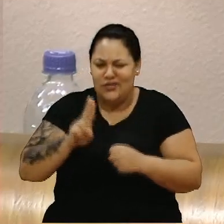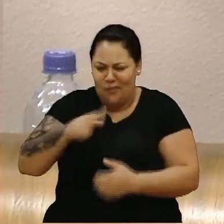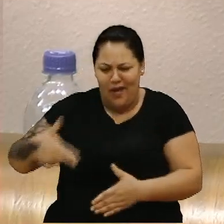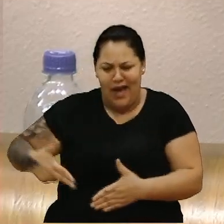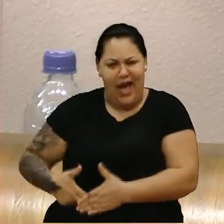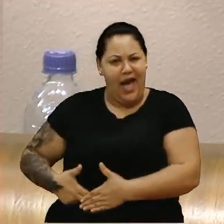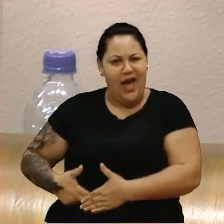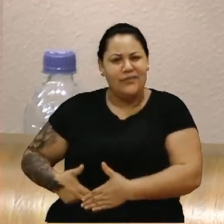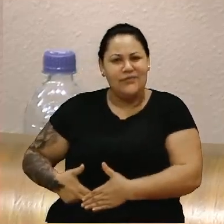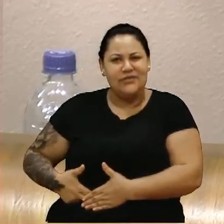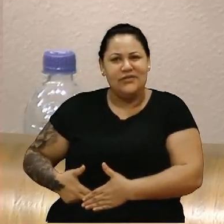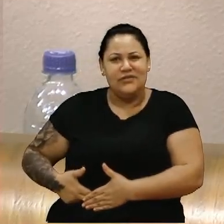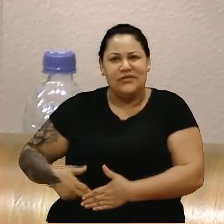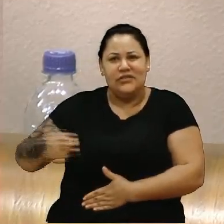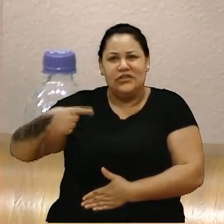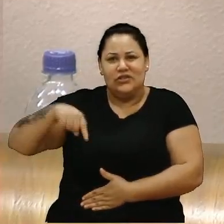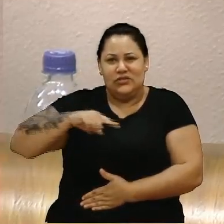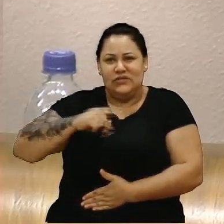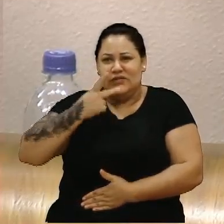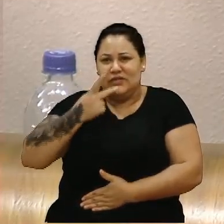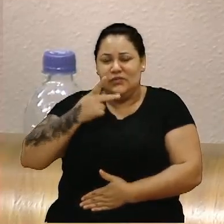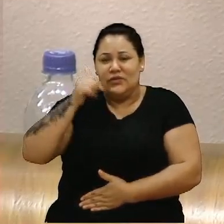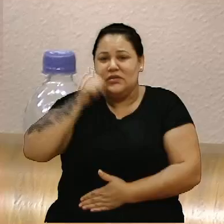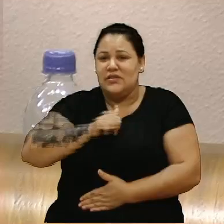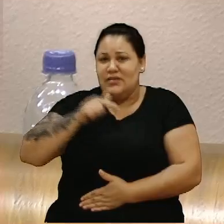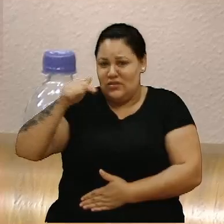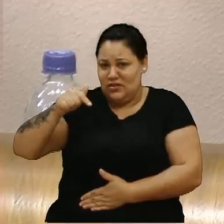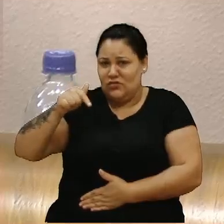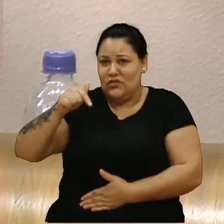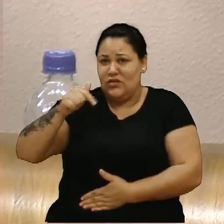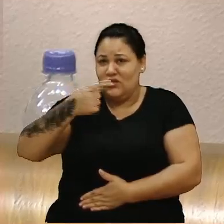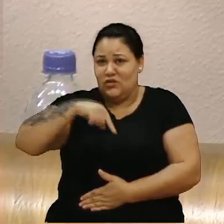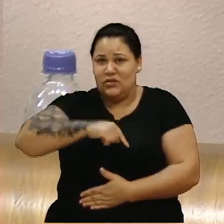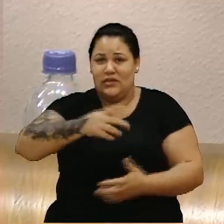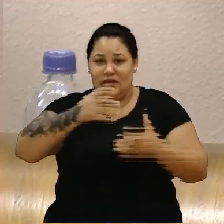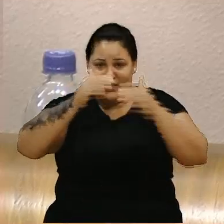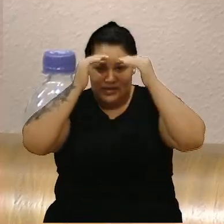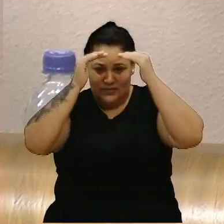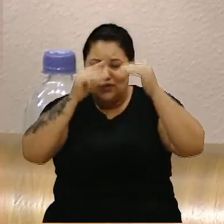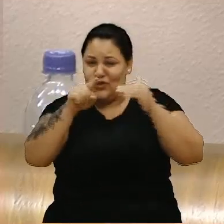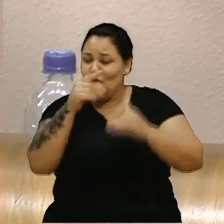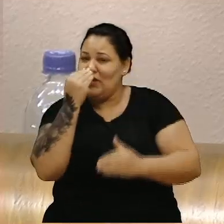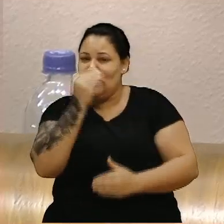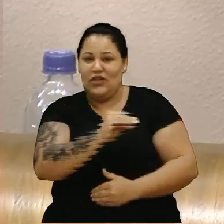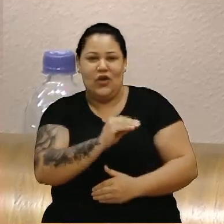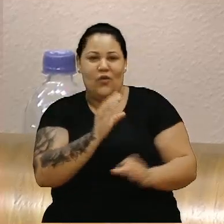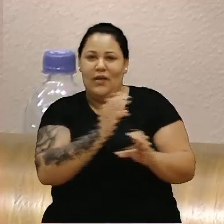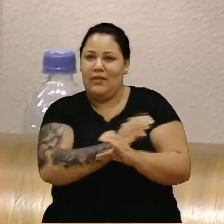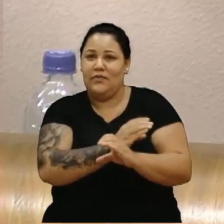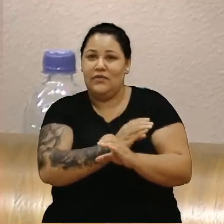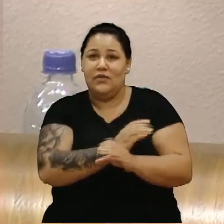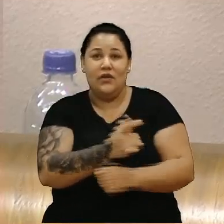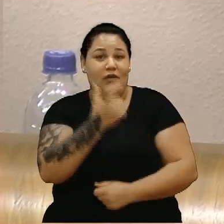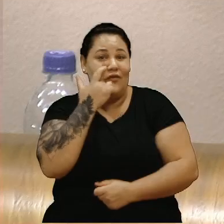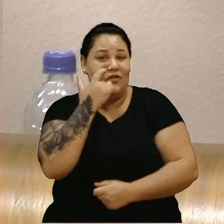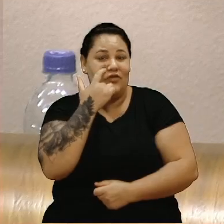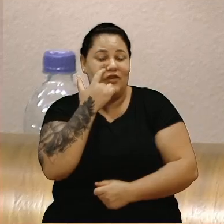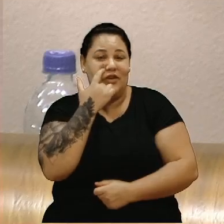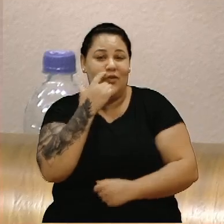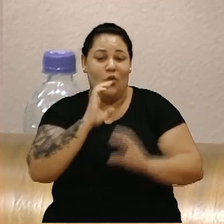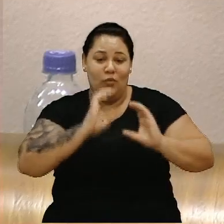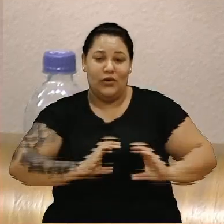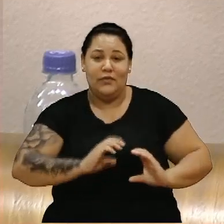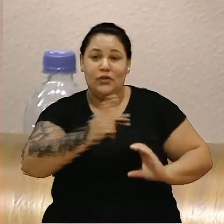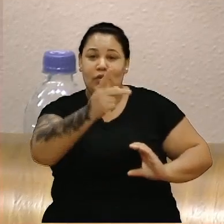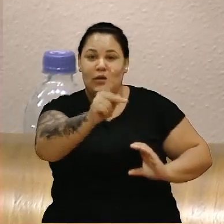armado. E aí nós vemos aqui as 7 mulheres e a gente diz, nós queremos respeito e o senhor ignora totalmente. Então dá para ver que é uma posição sua e não uma